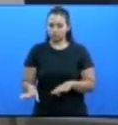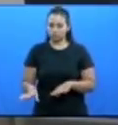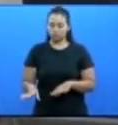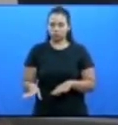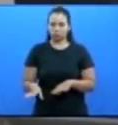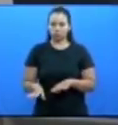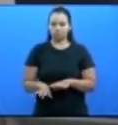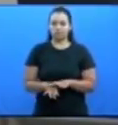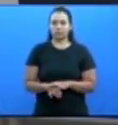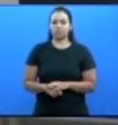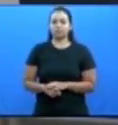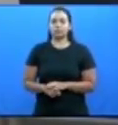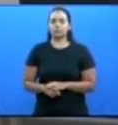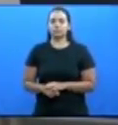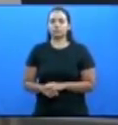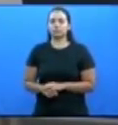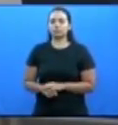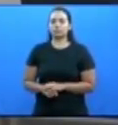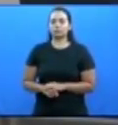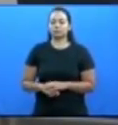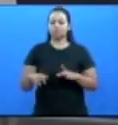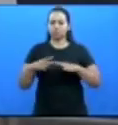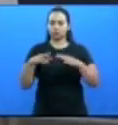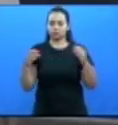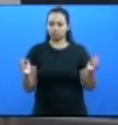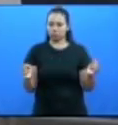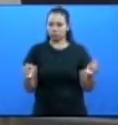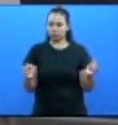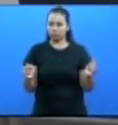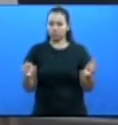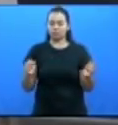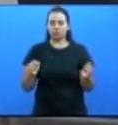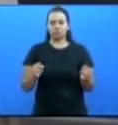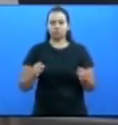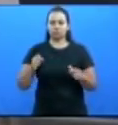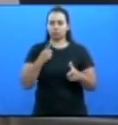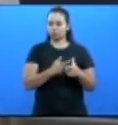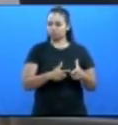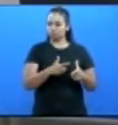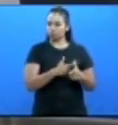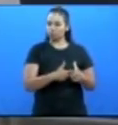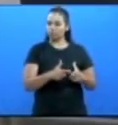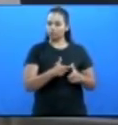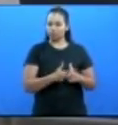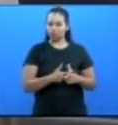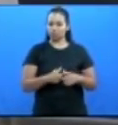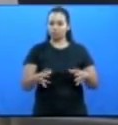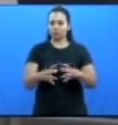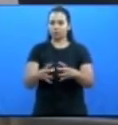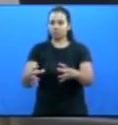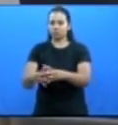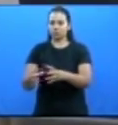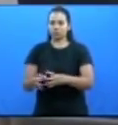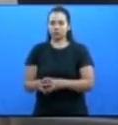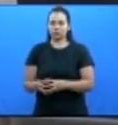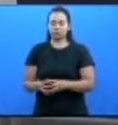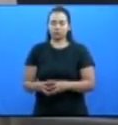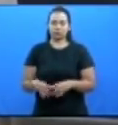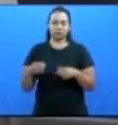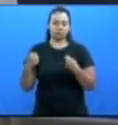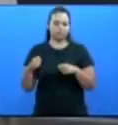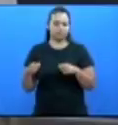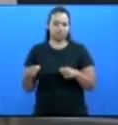cotidiano, com as demandas, com os problemas, com as necessidades, com